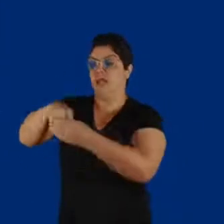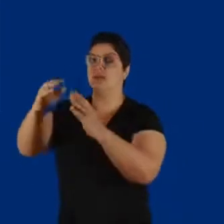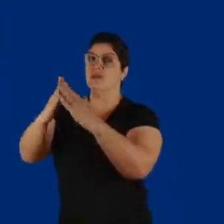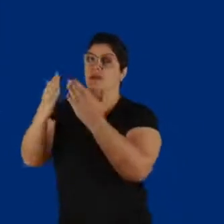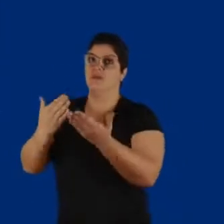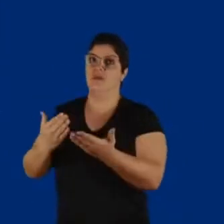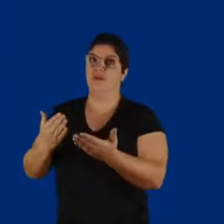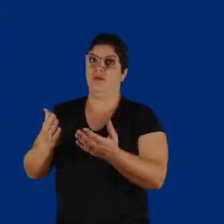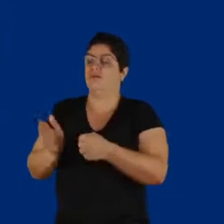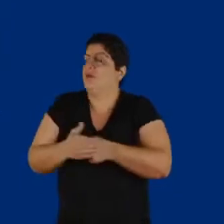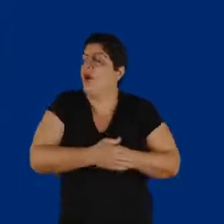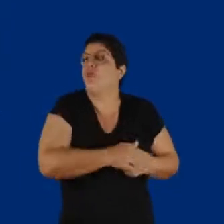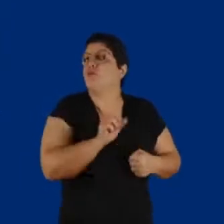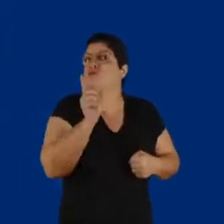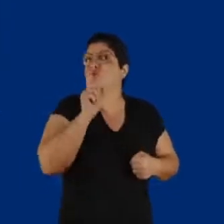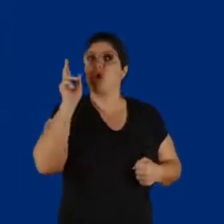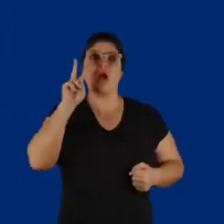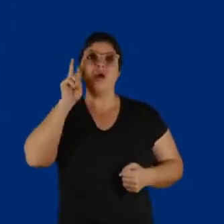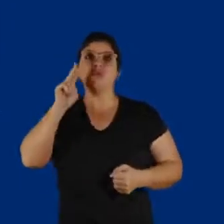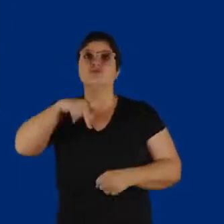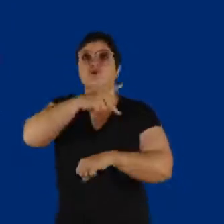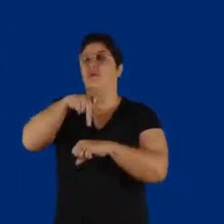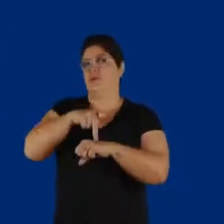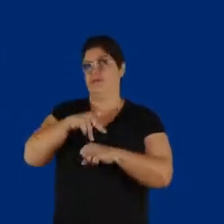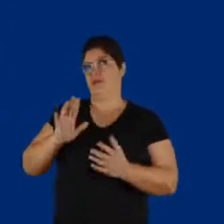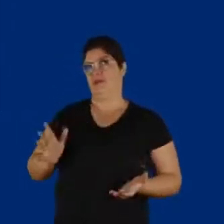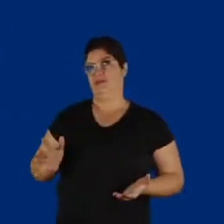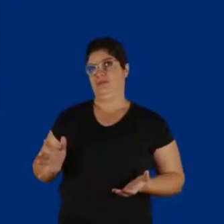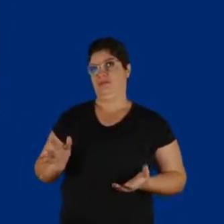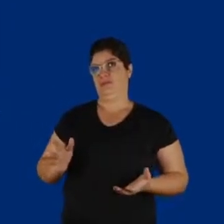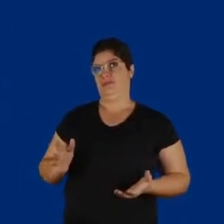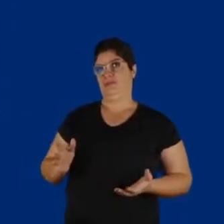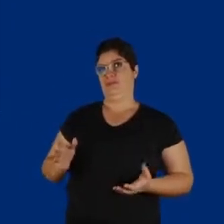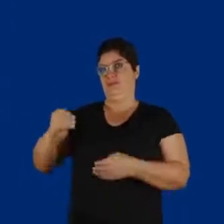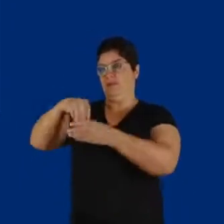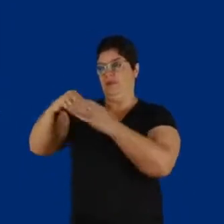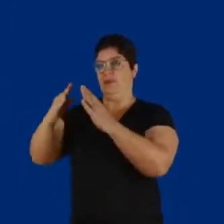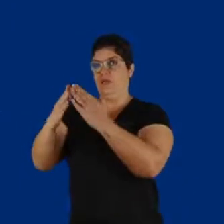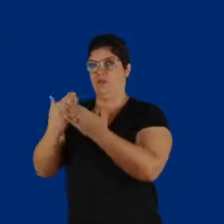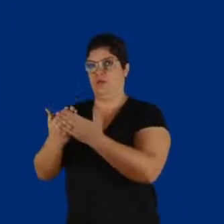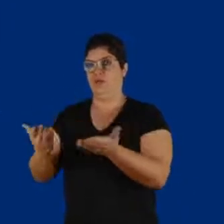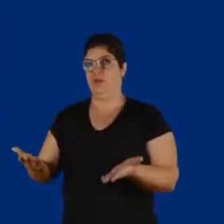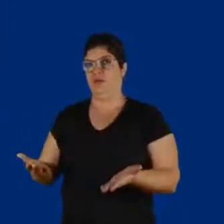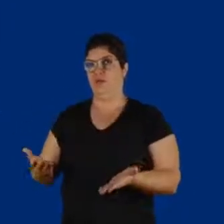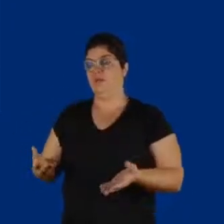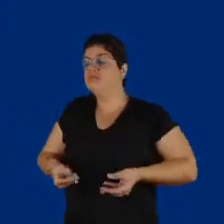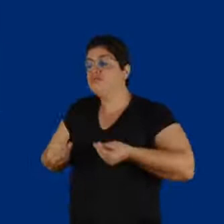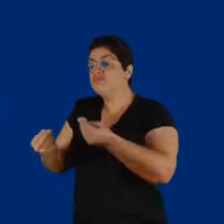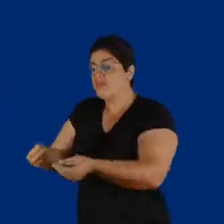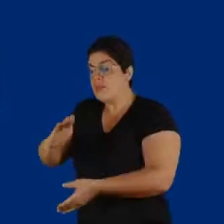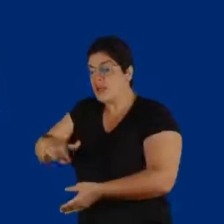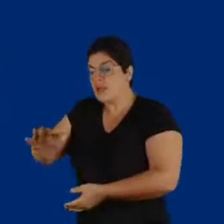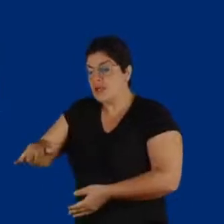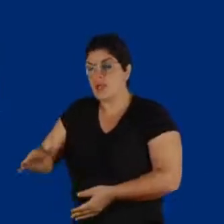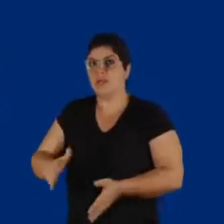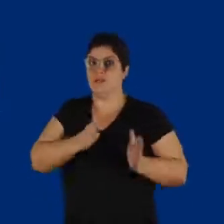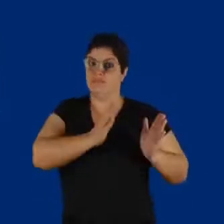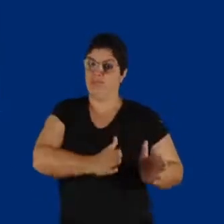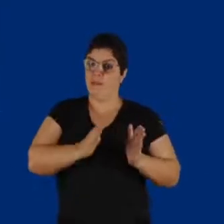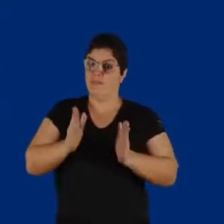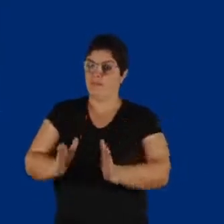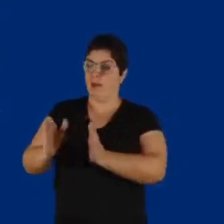a história da nação na escola. Você tem que dar para as crianças de uma forma modular, para que